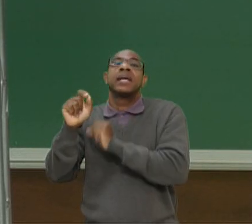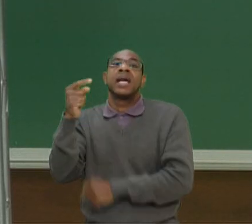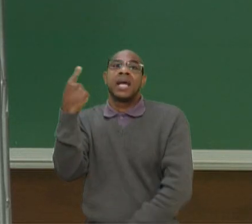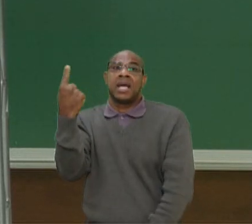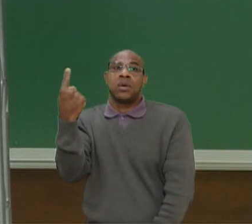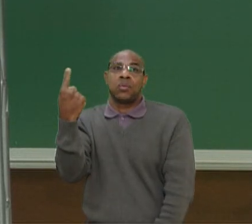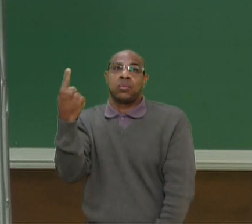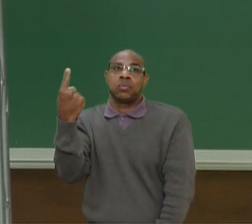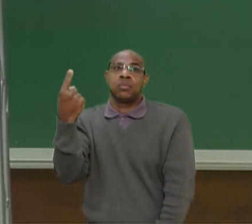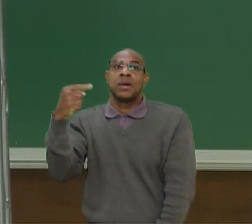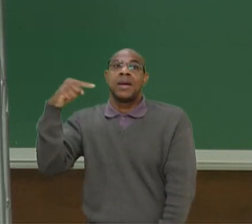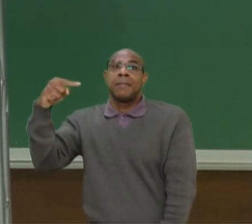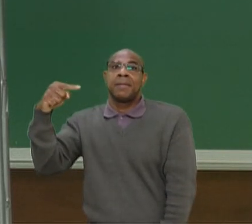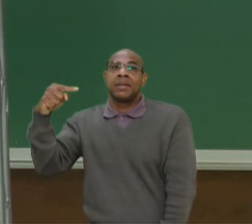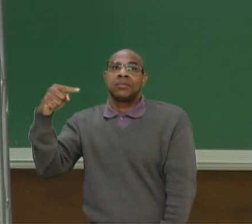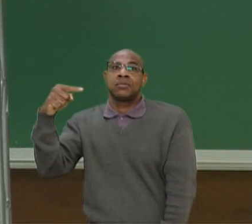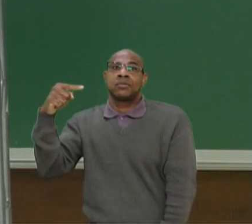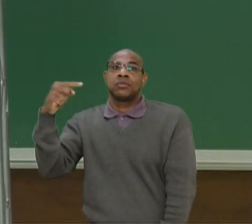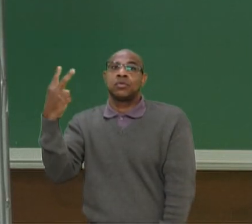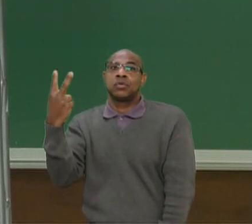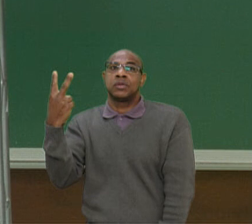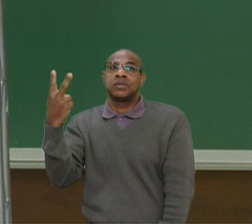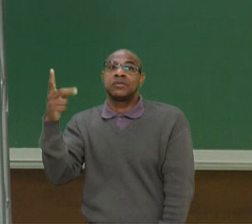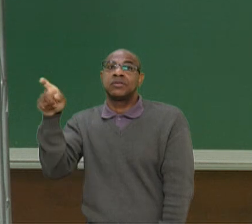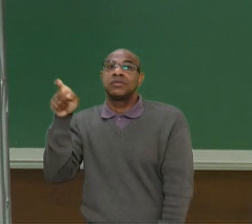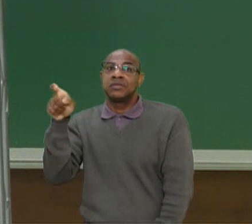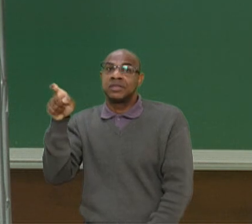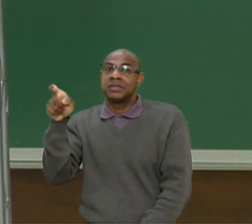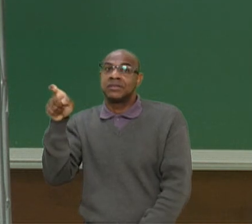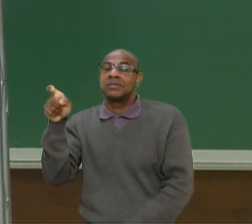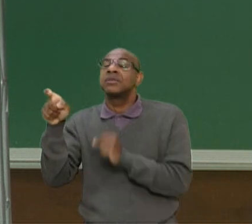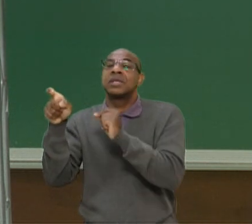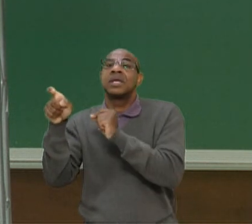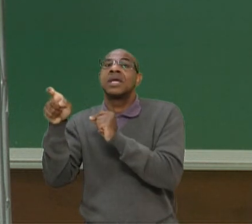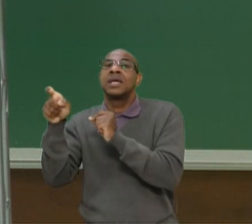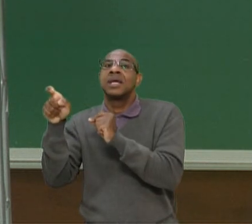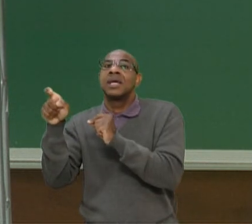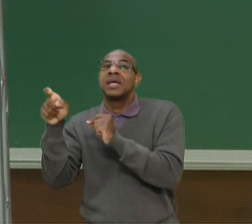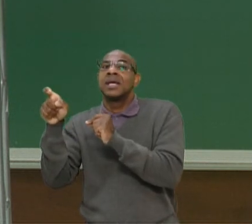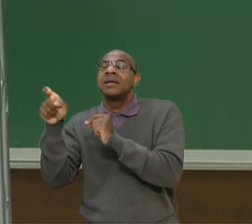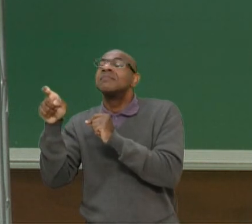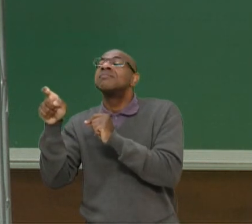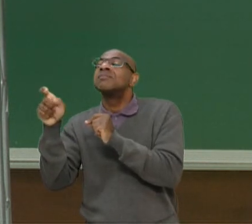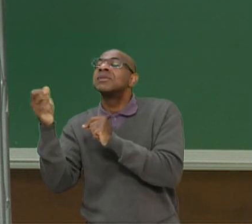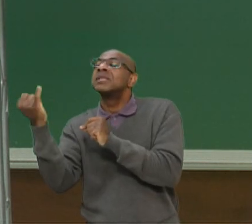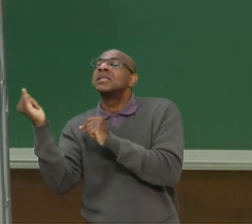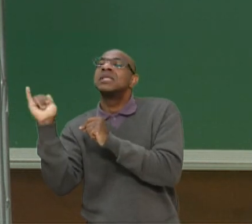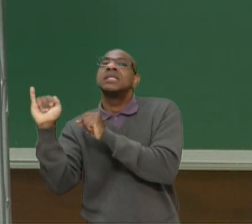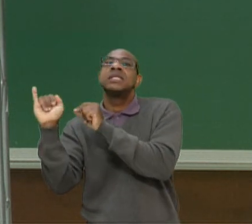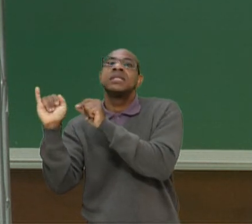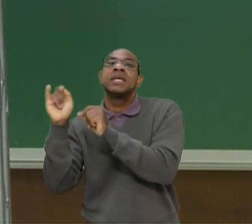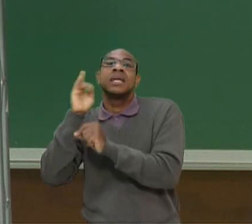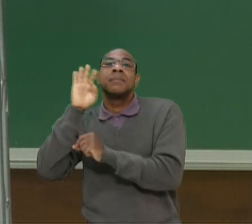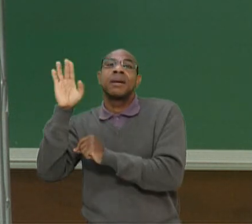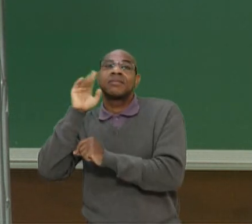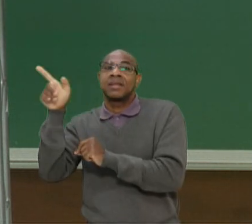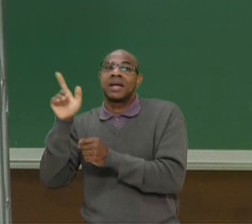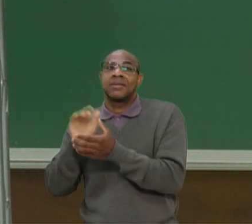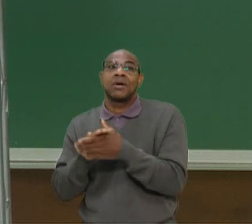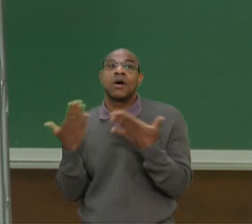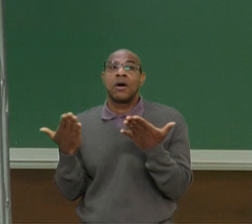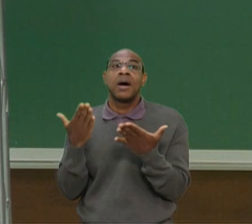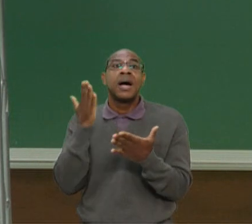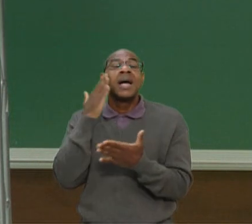o 2x, com sinal negativo. Sabendo que o z é igual a menos